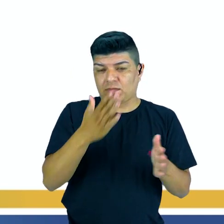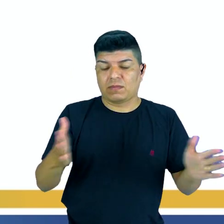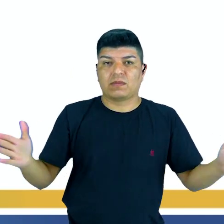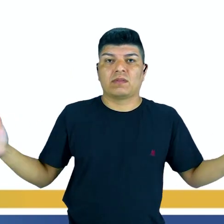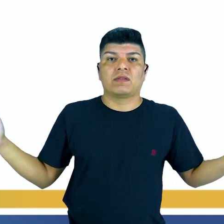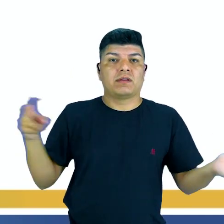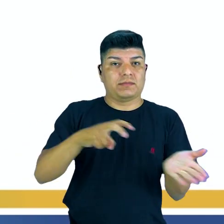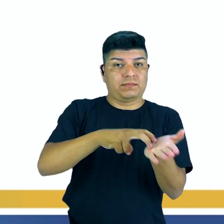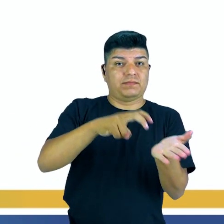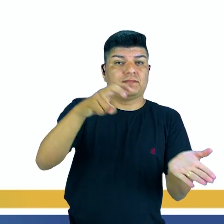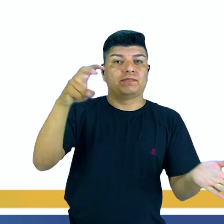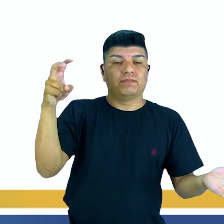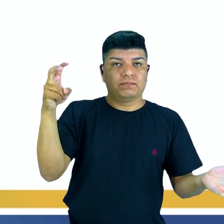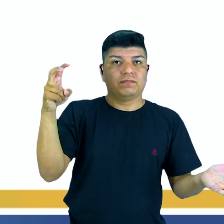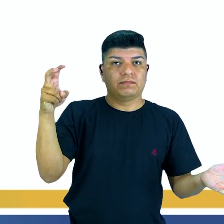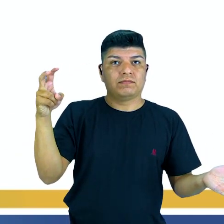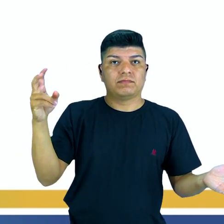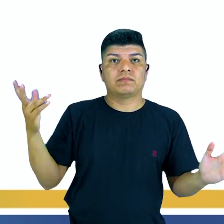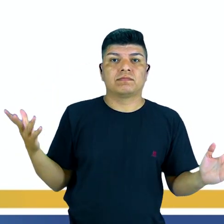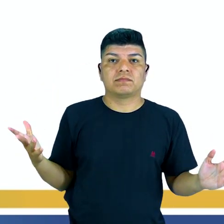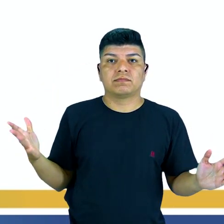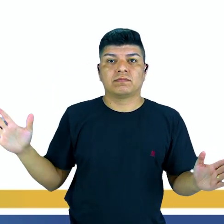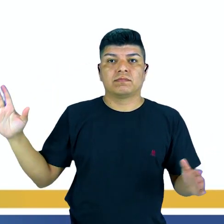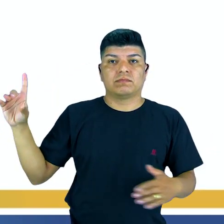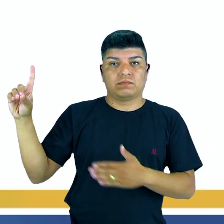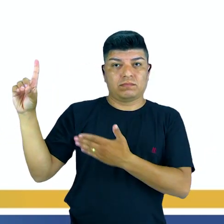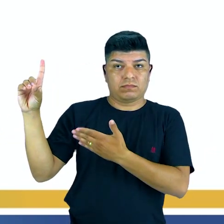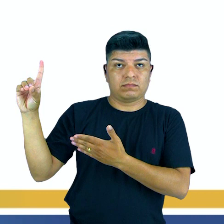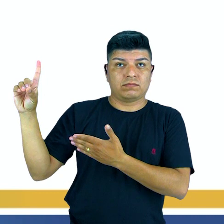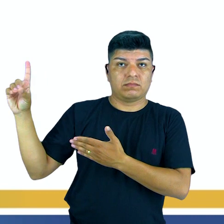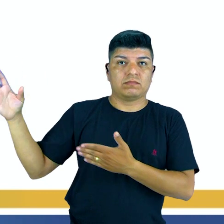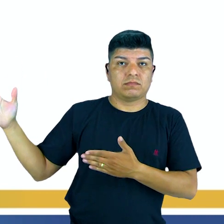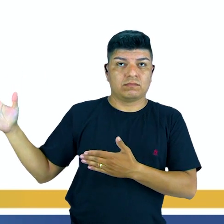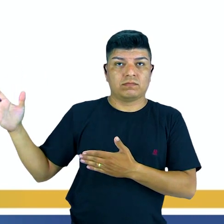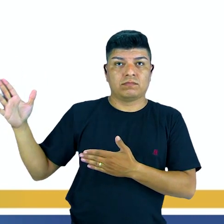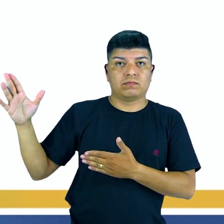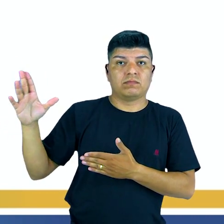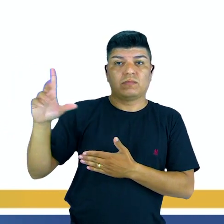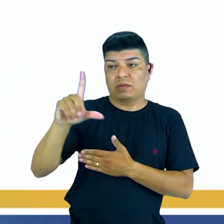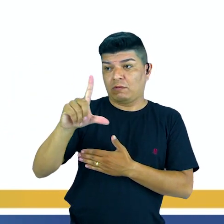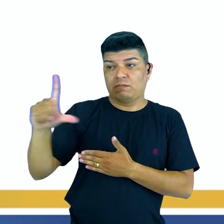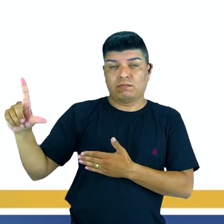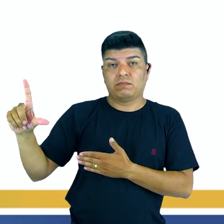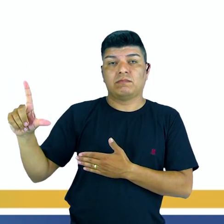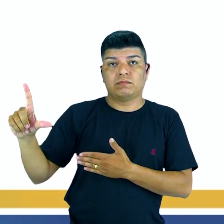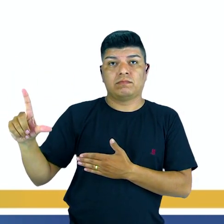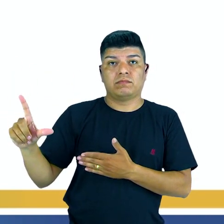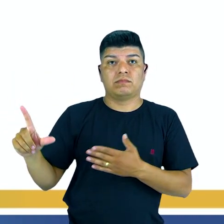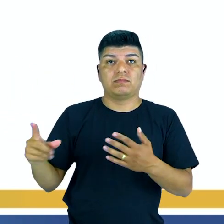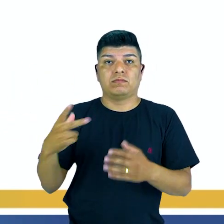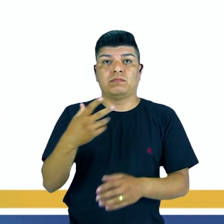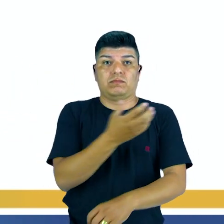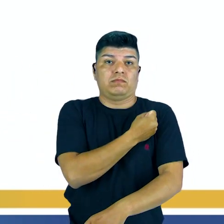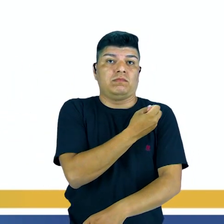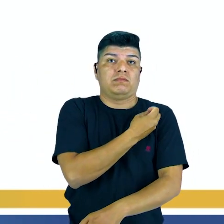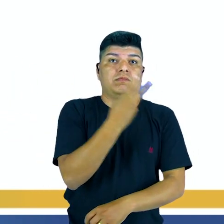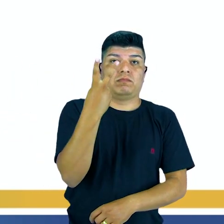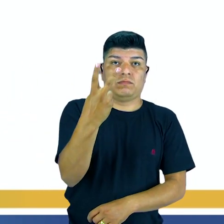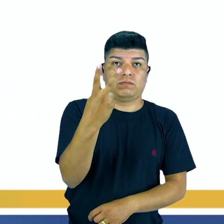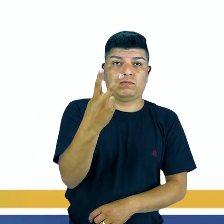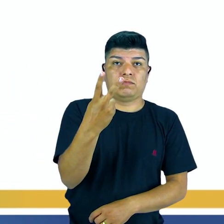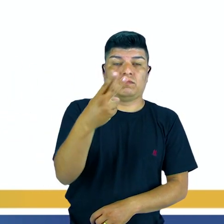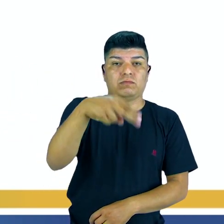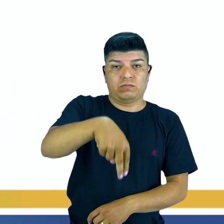de manhã, tá, ao nascer do sol. Então, o lado direito, o número 1, seria o leste. O número 2, na frente do rapaz, seria